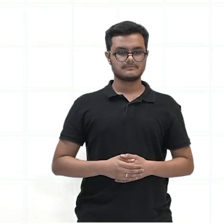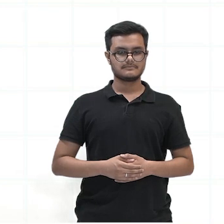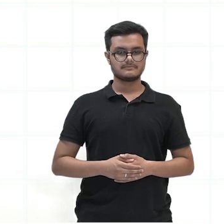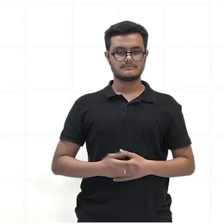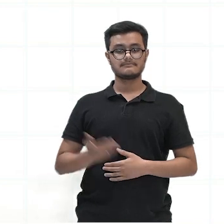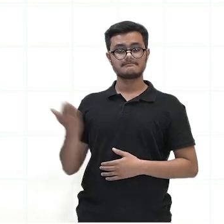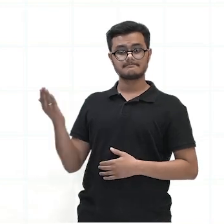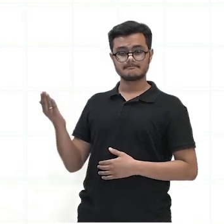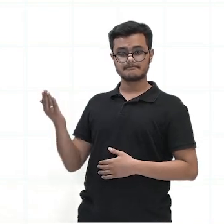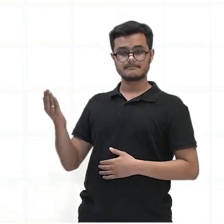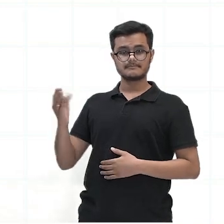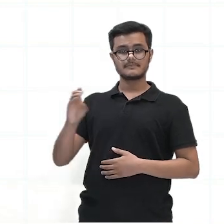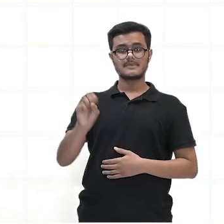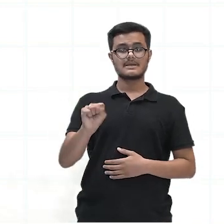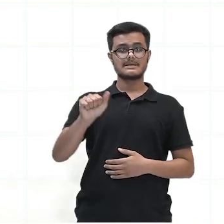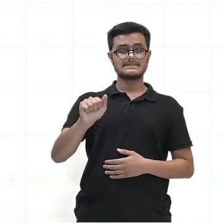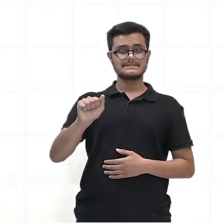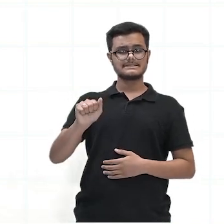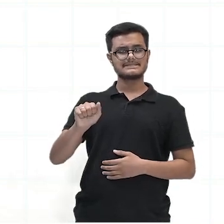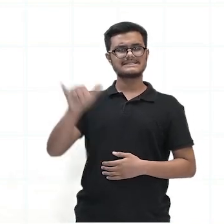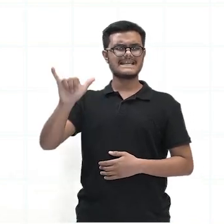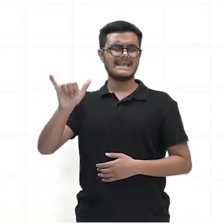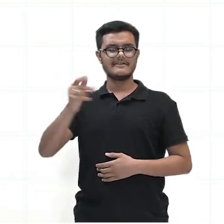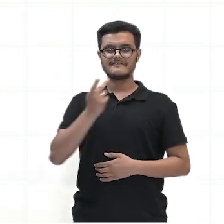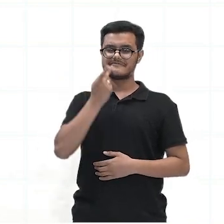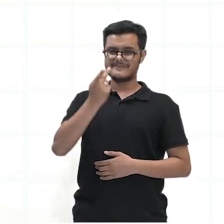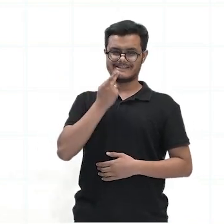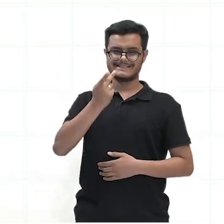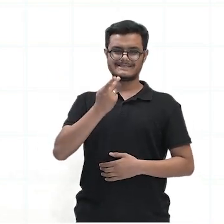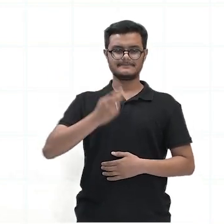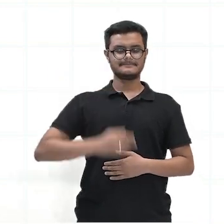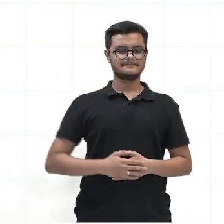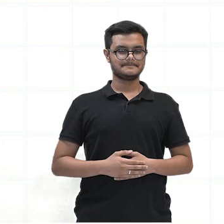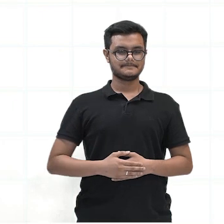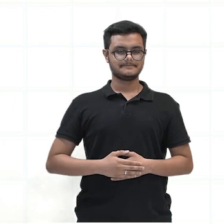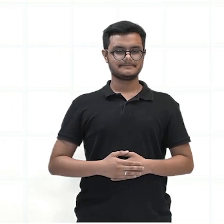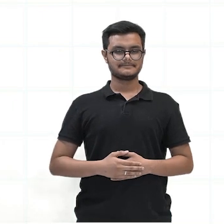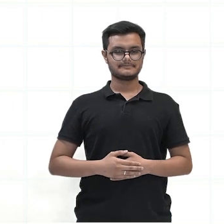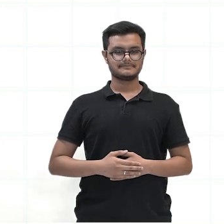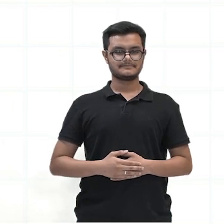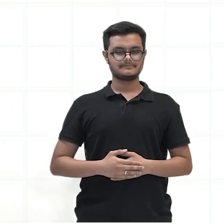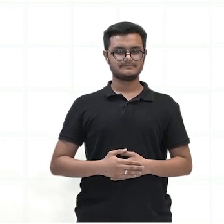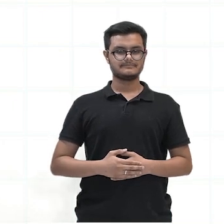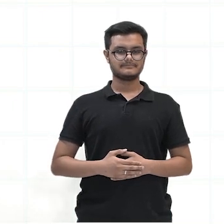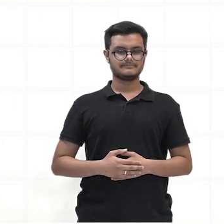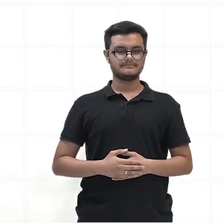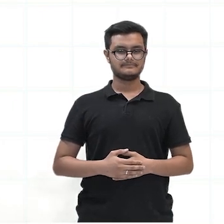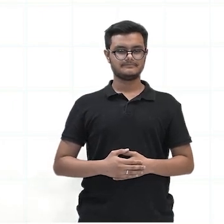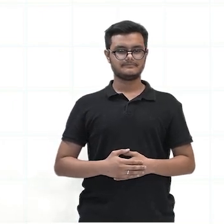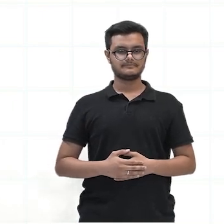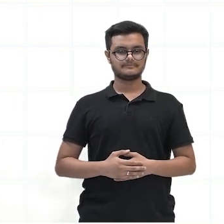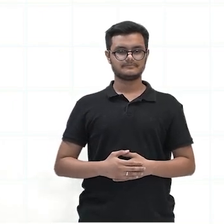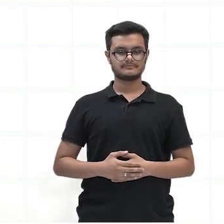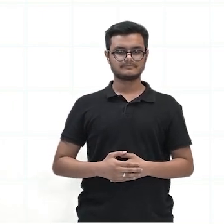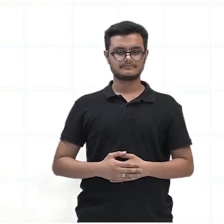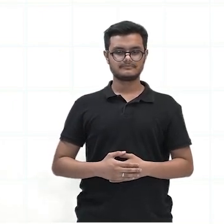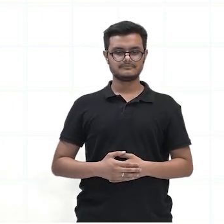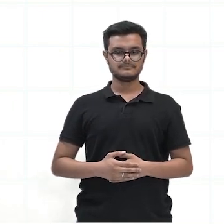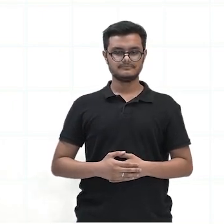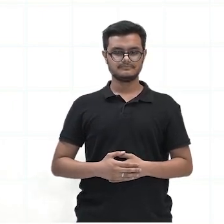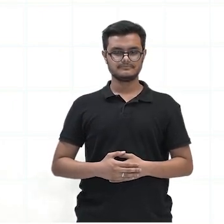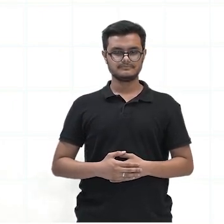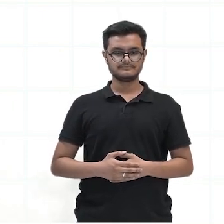say, que é o verbo dizer. A forma do passado dele é said. Said.